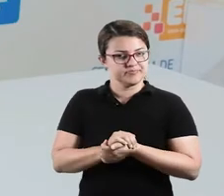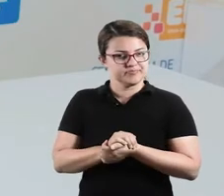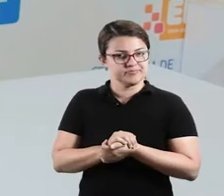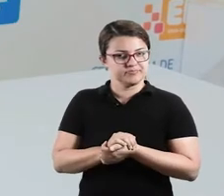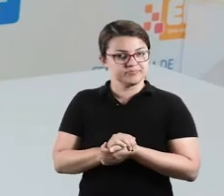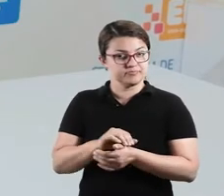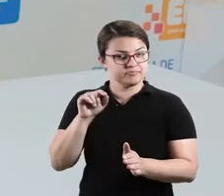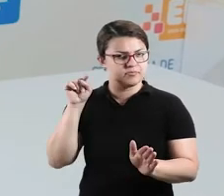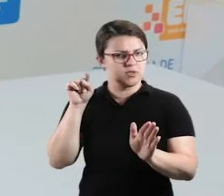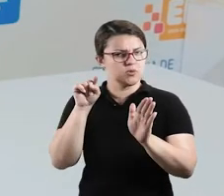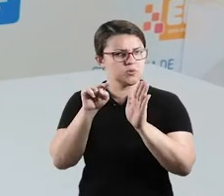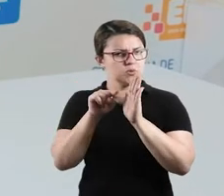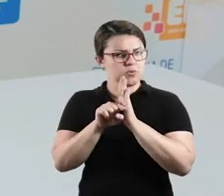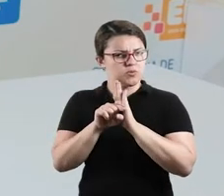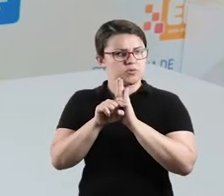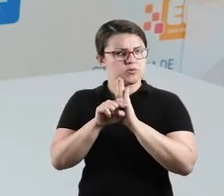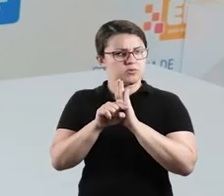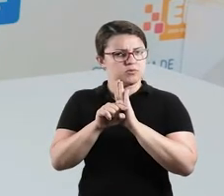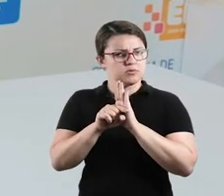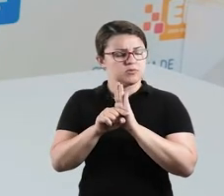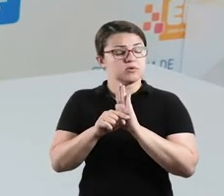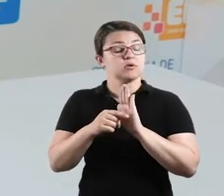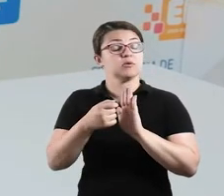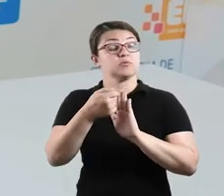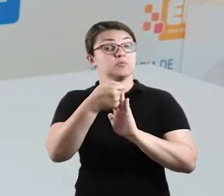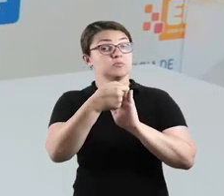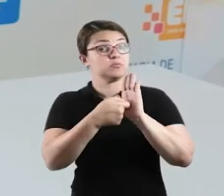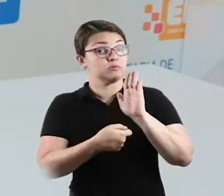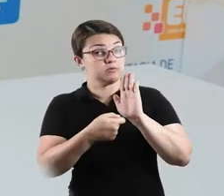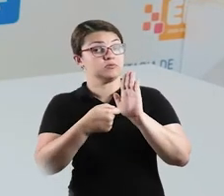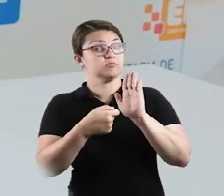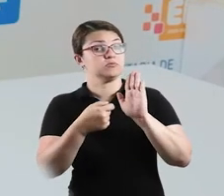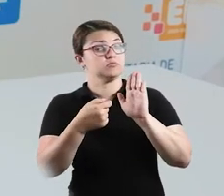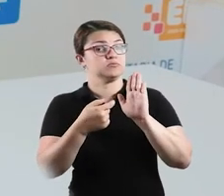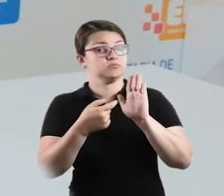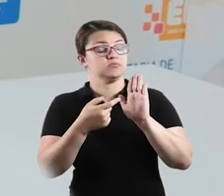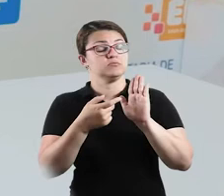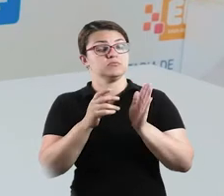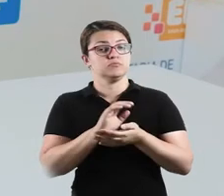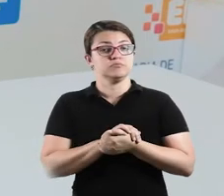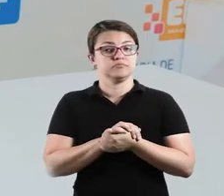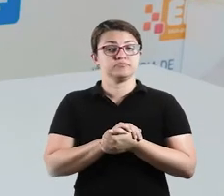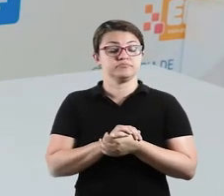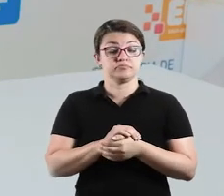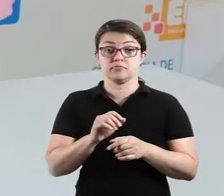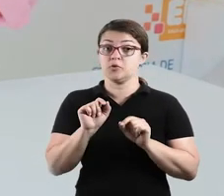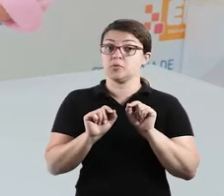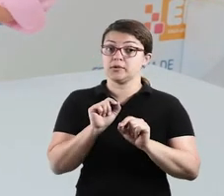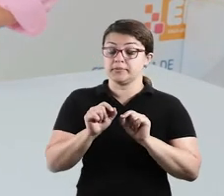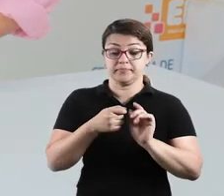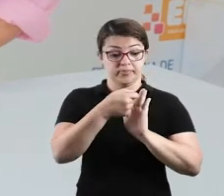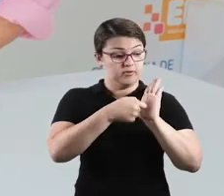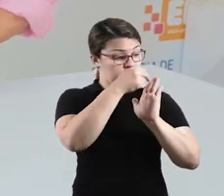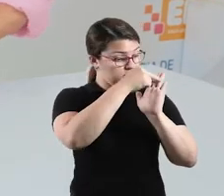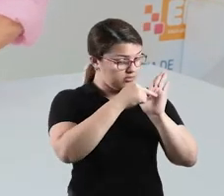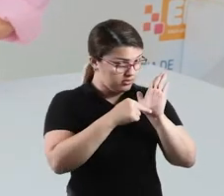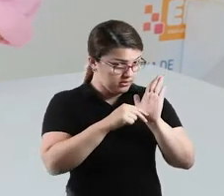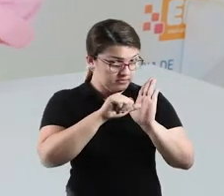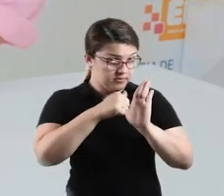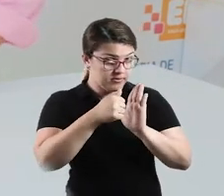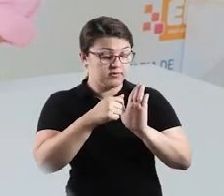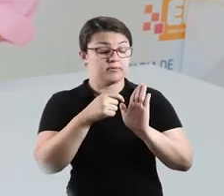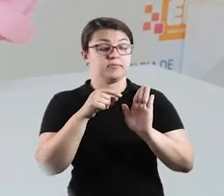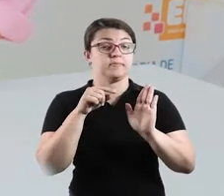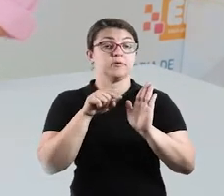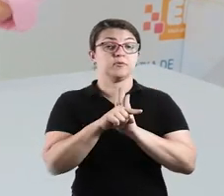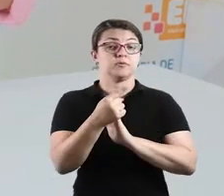Questões de interpretação de texto. Veja bem, você vai ler, como a professora já orientou, e vai responder as questões.